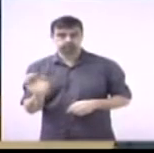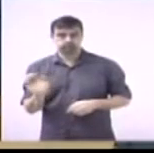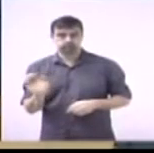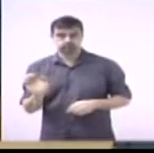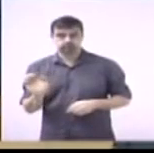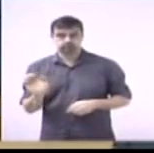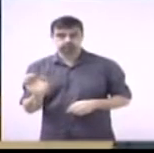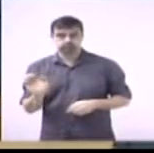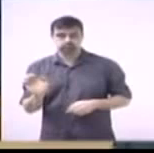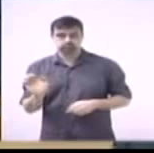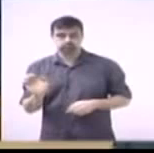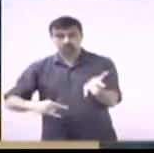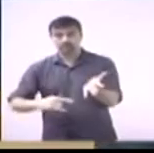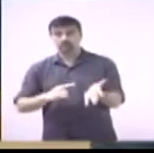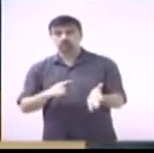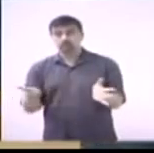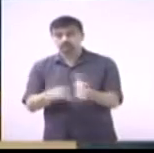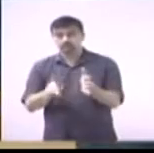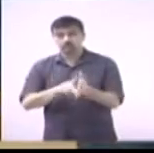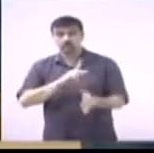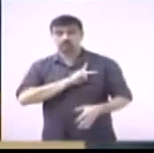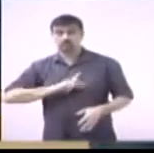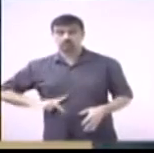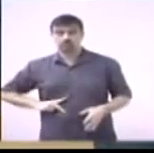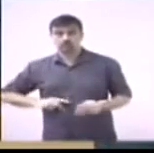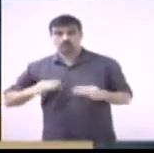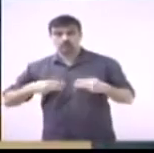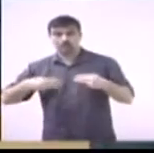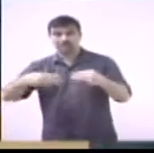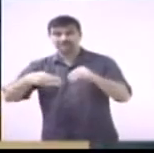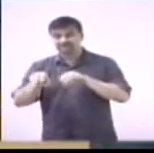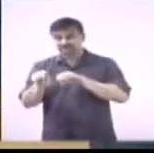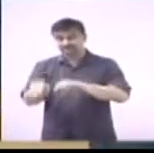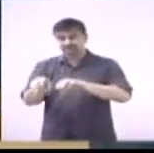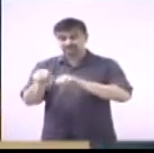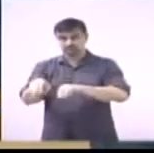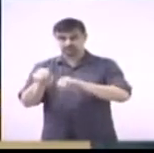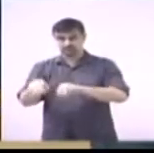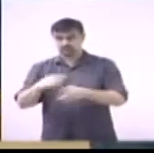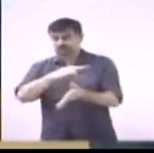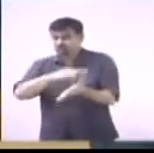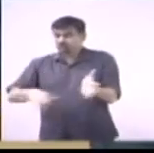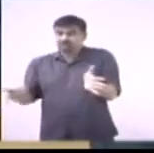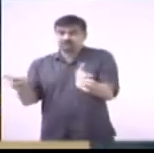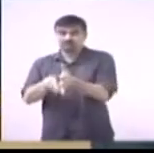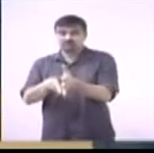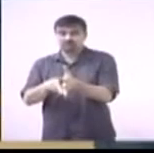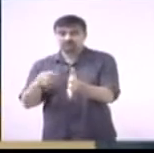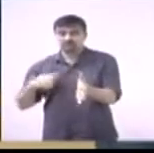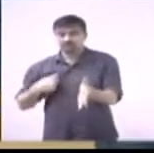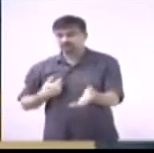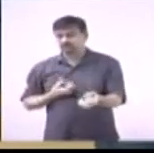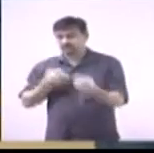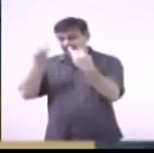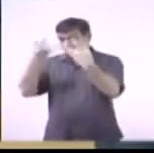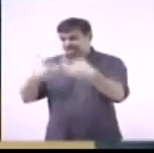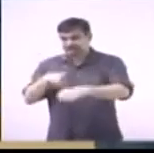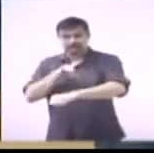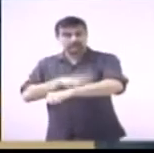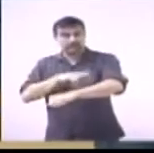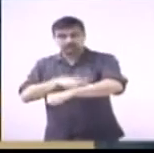o documento oficial do governo e do Ministério da Educação. Então, em nenhum momento aqui fala em